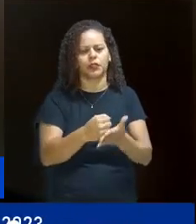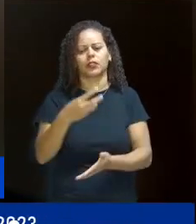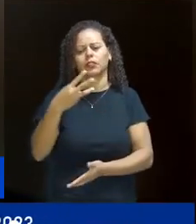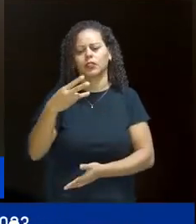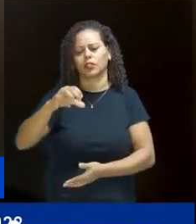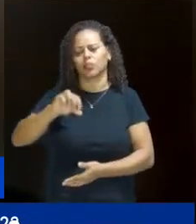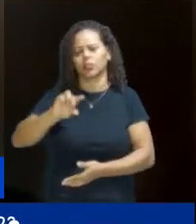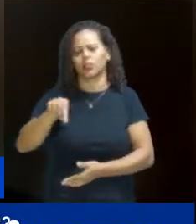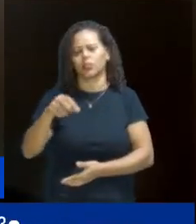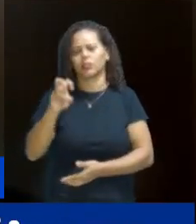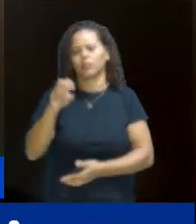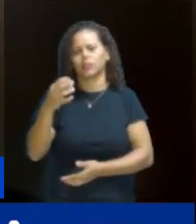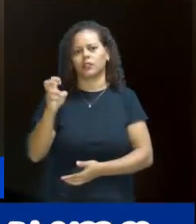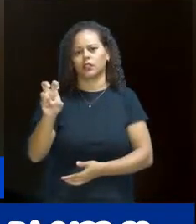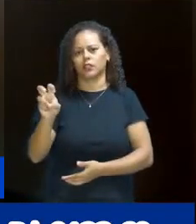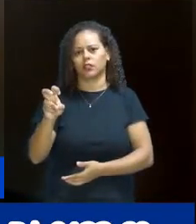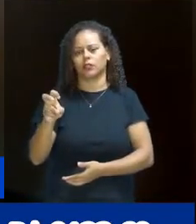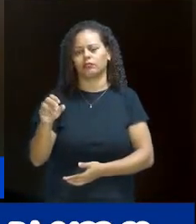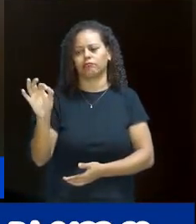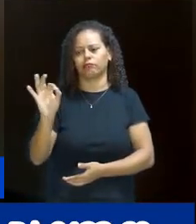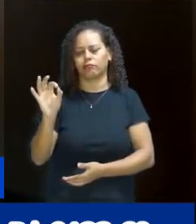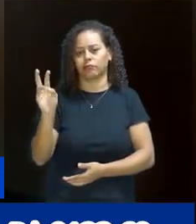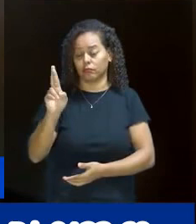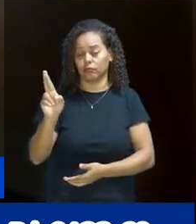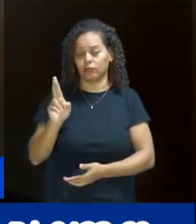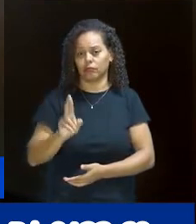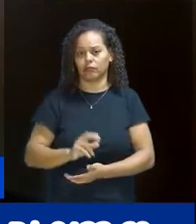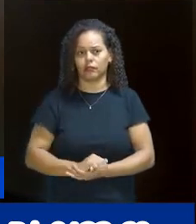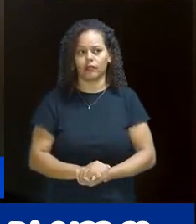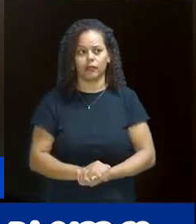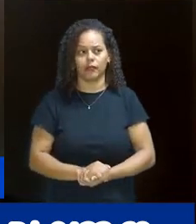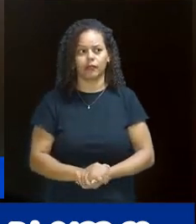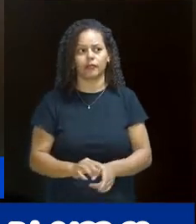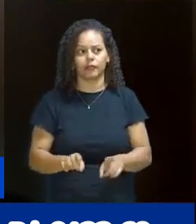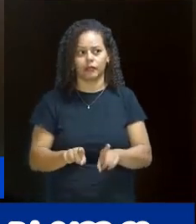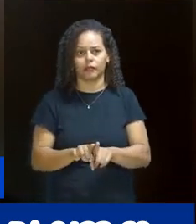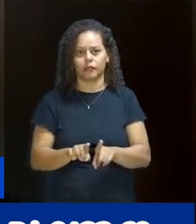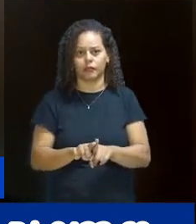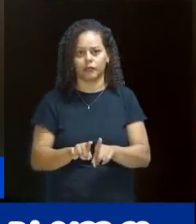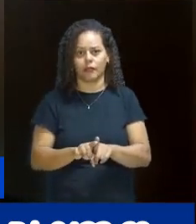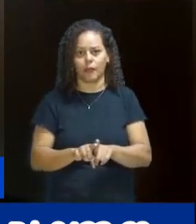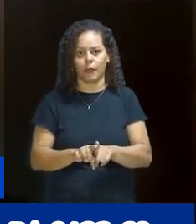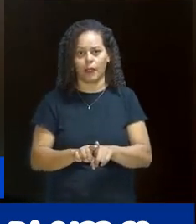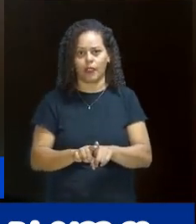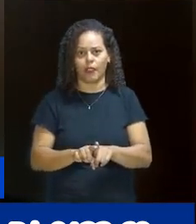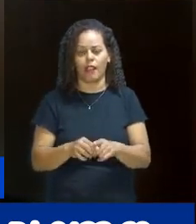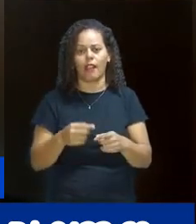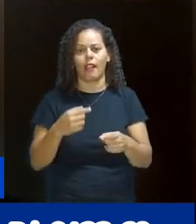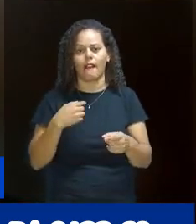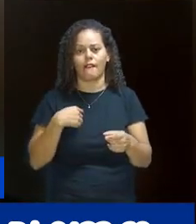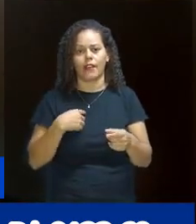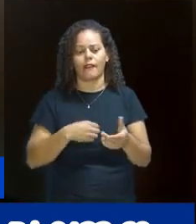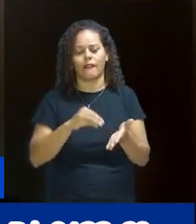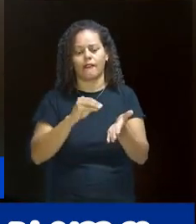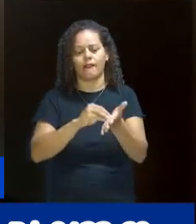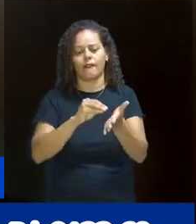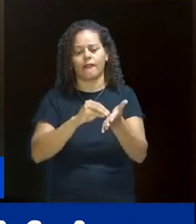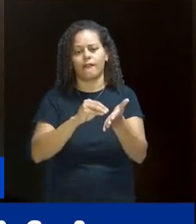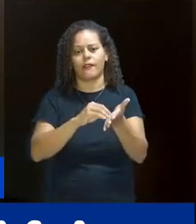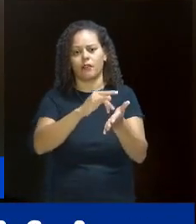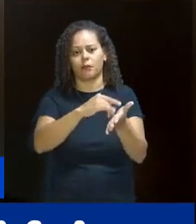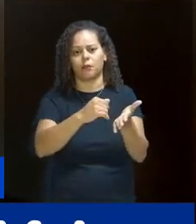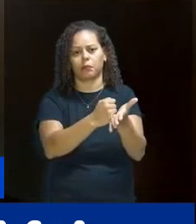R$ 39,55. Quitação com recursos de fundo partidário de encargos decorrentes de inadimplência de pagamentos,